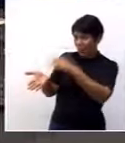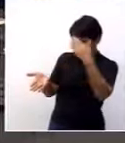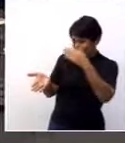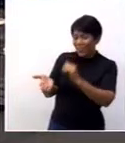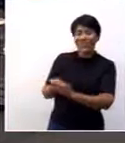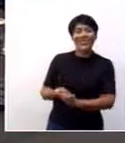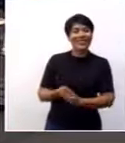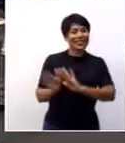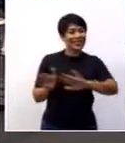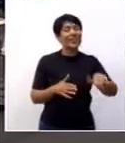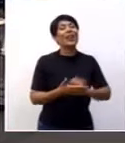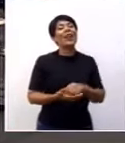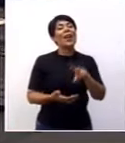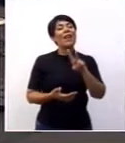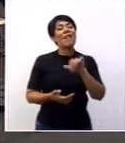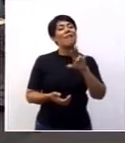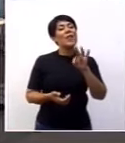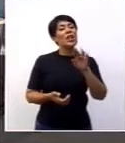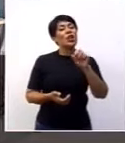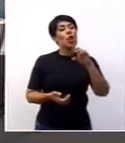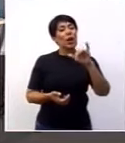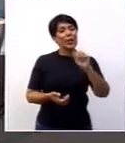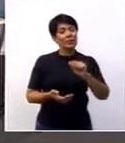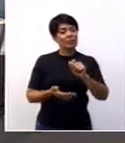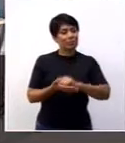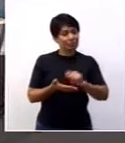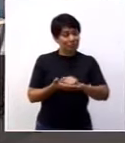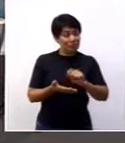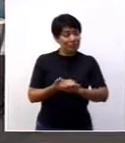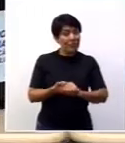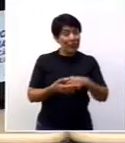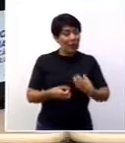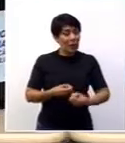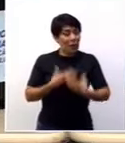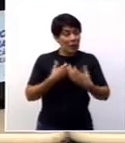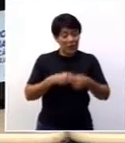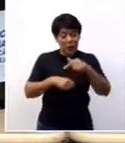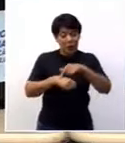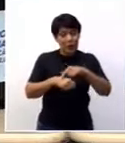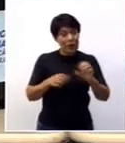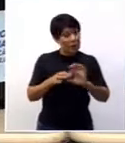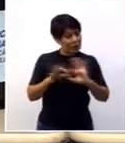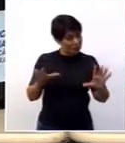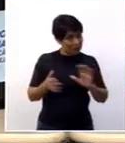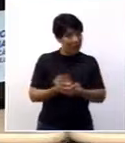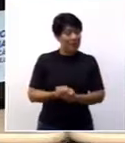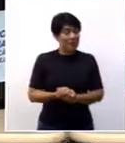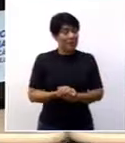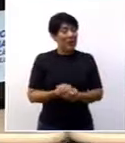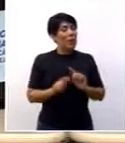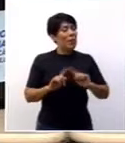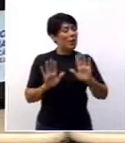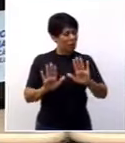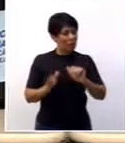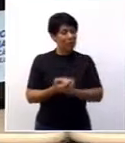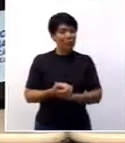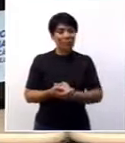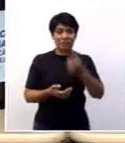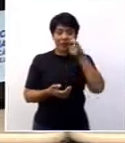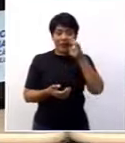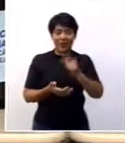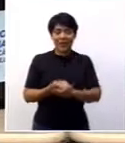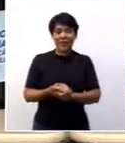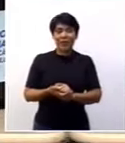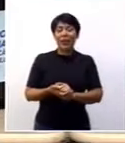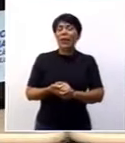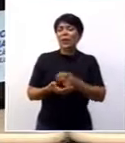Vitória também está dizendo que ela escreve poemas nas horas vagas, certo? Mas olha que interessante, enquanto eles estão falando